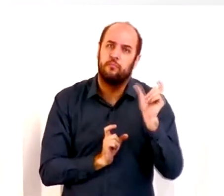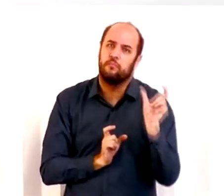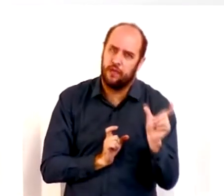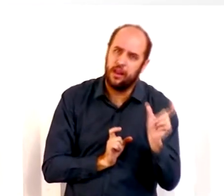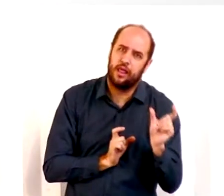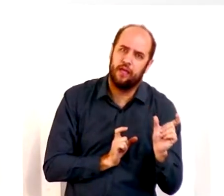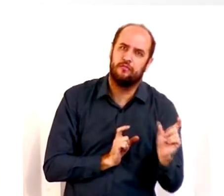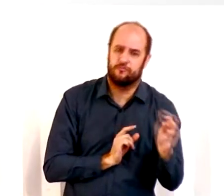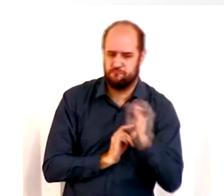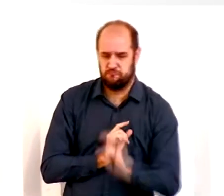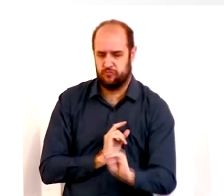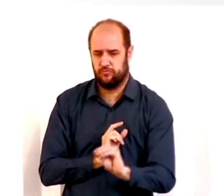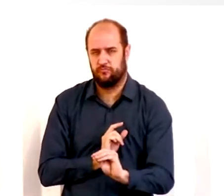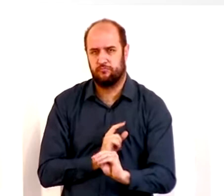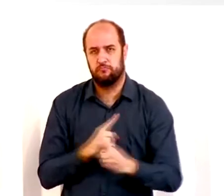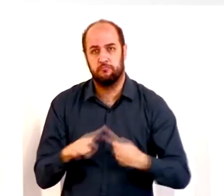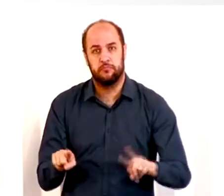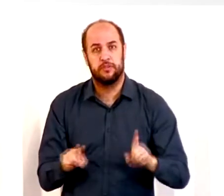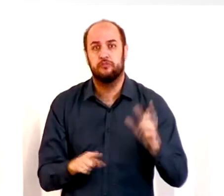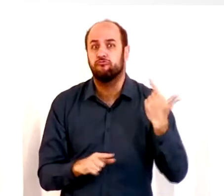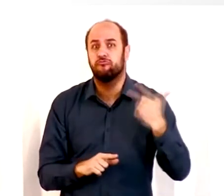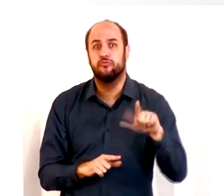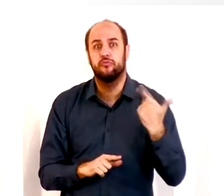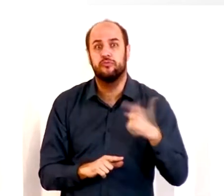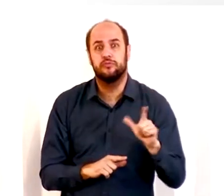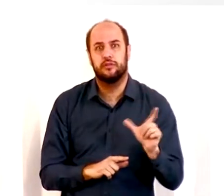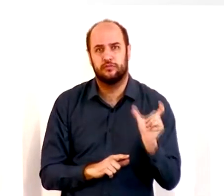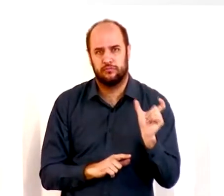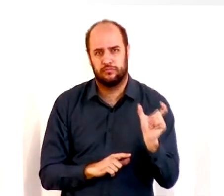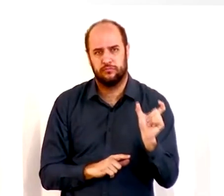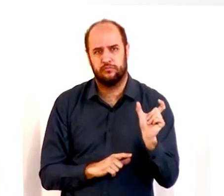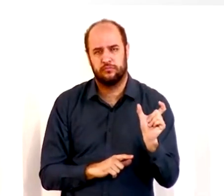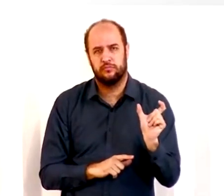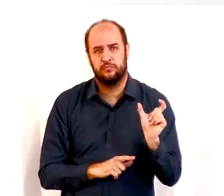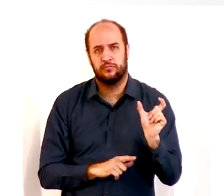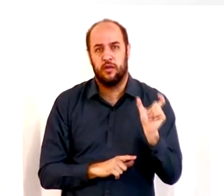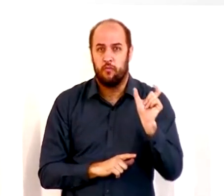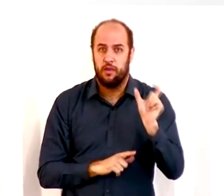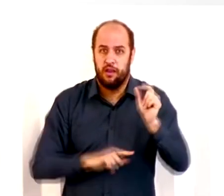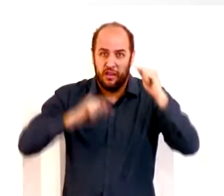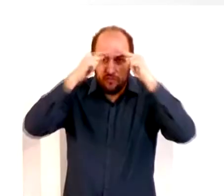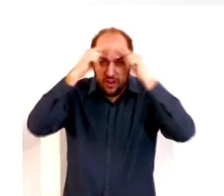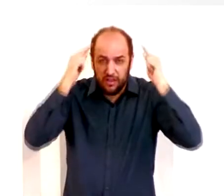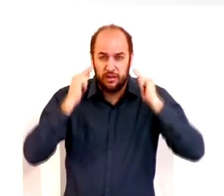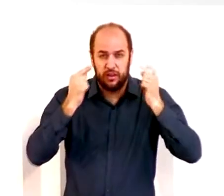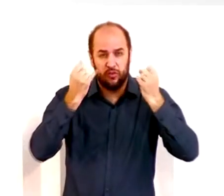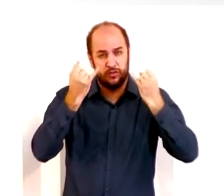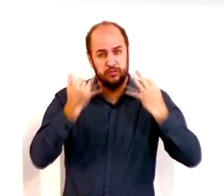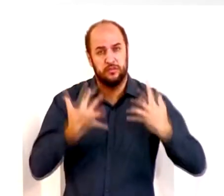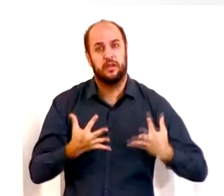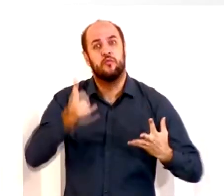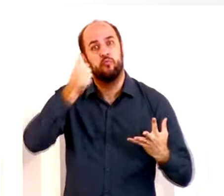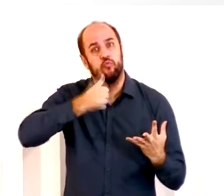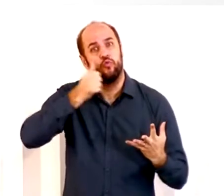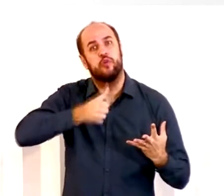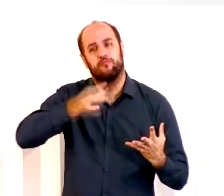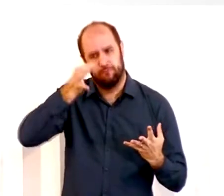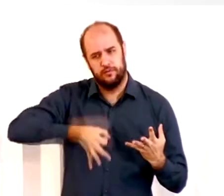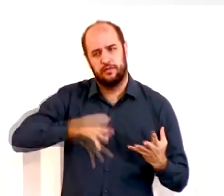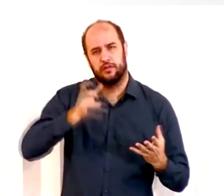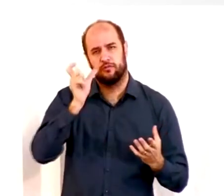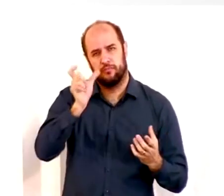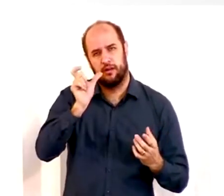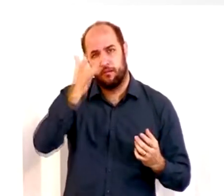aqui, e não está. O termo é gune, me perdoem usar a palavra em grego, mas é só para dizer, esse termo é mulher mesmo,